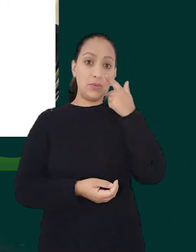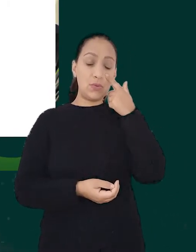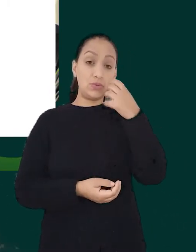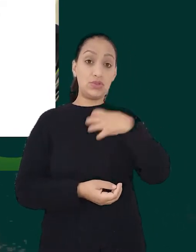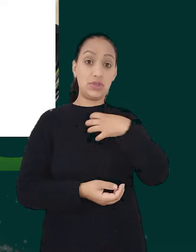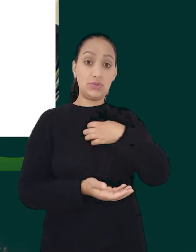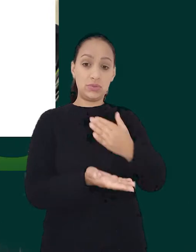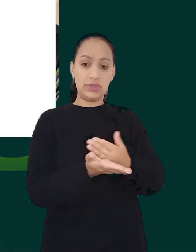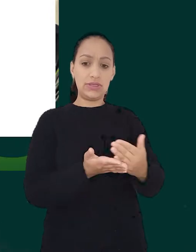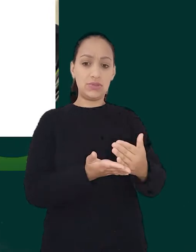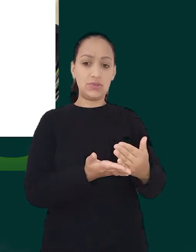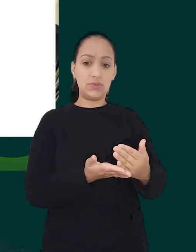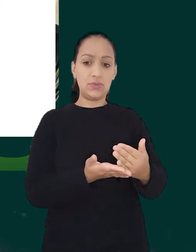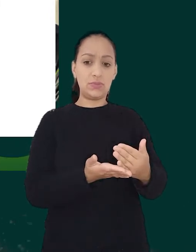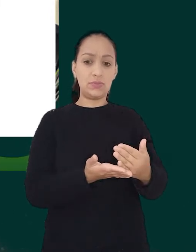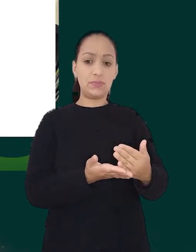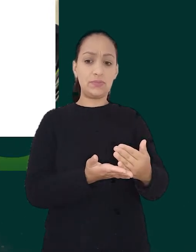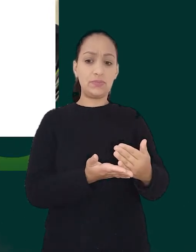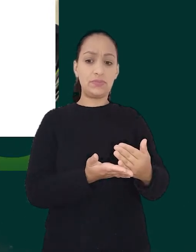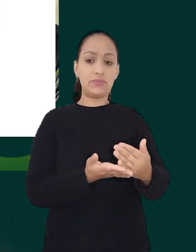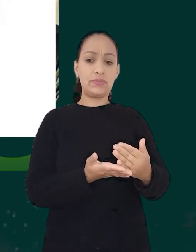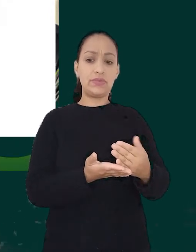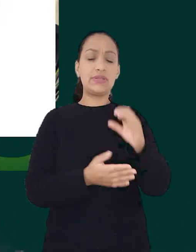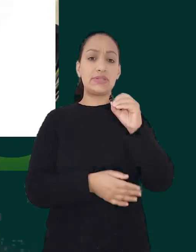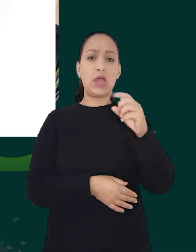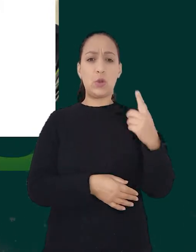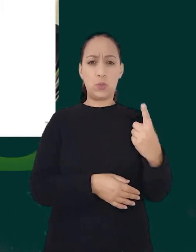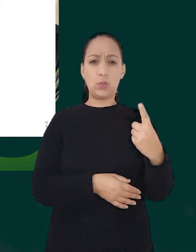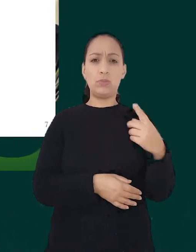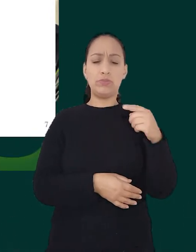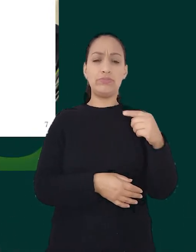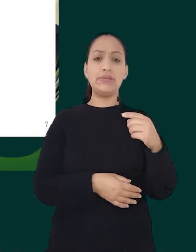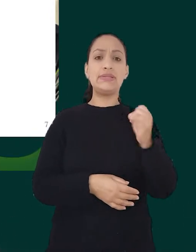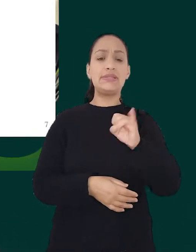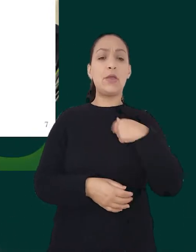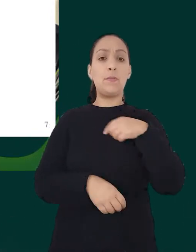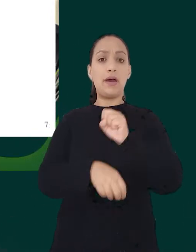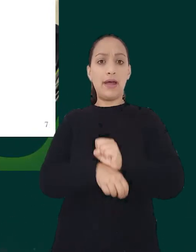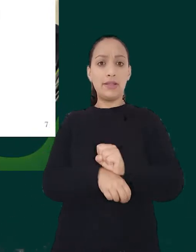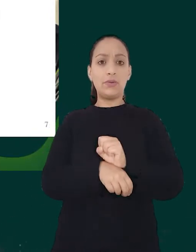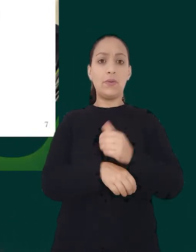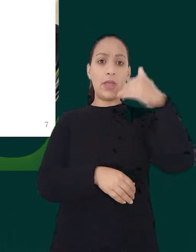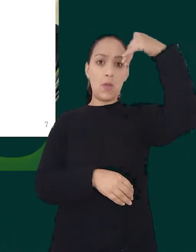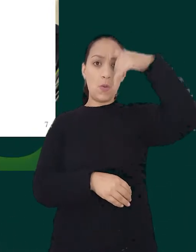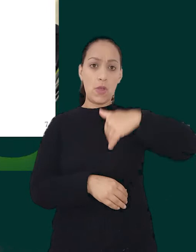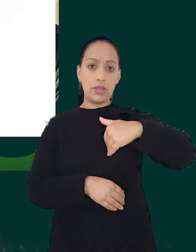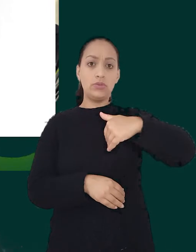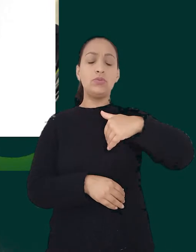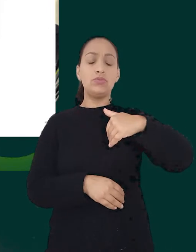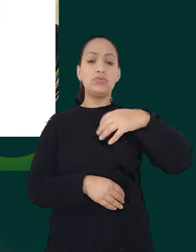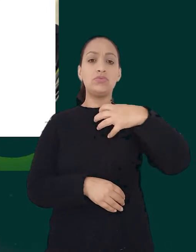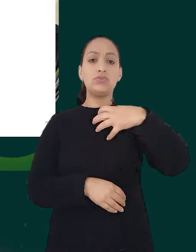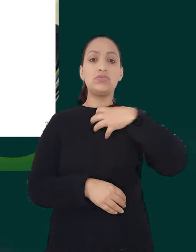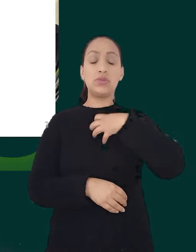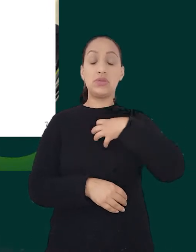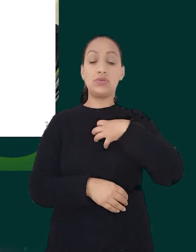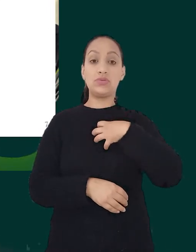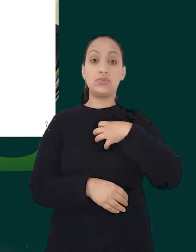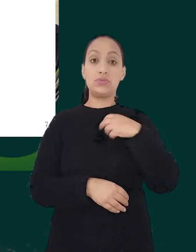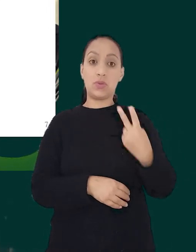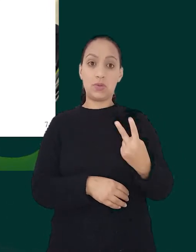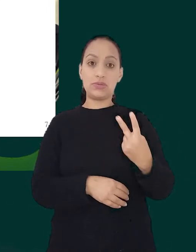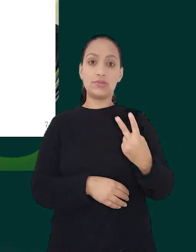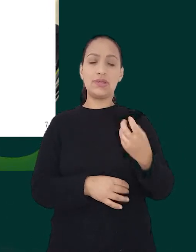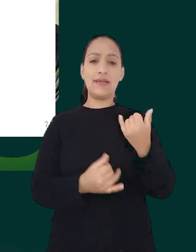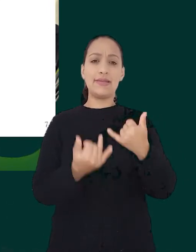do início. Se eu ficar muito tempo parado, eu entro num idle 2. Digamos que eu estou com o meu player parado e